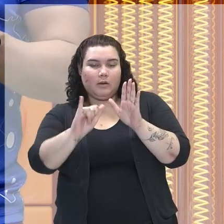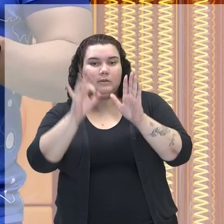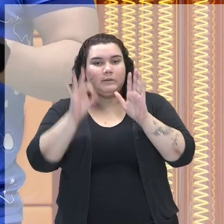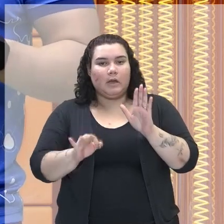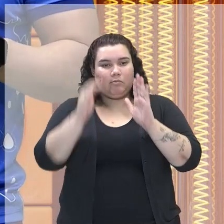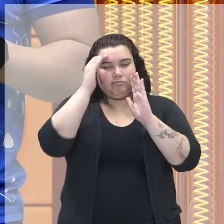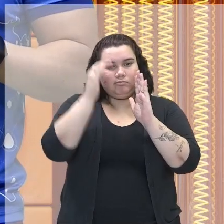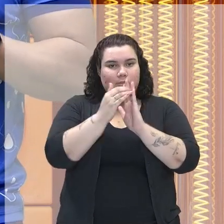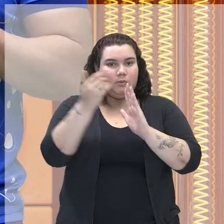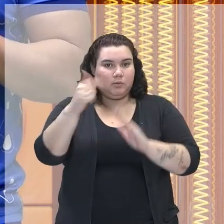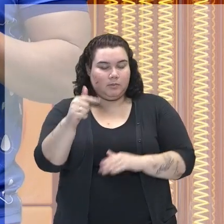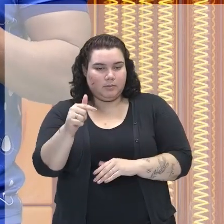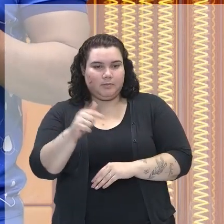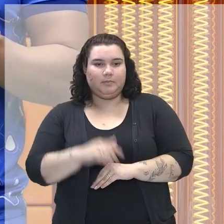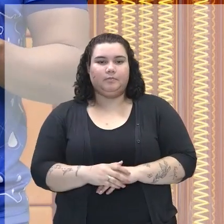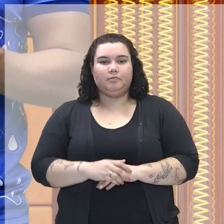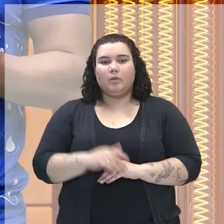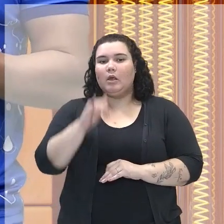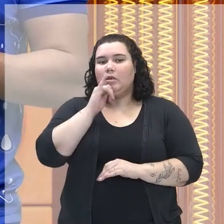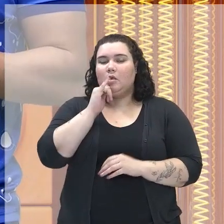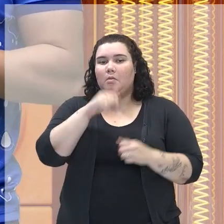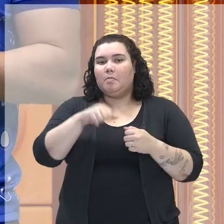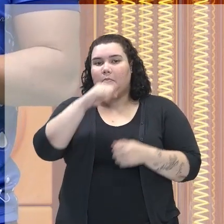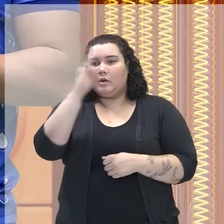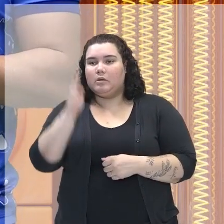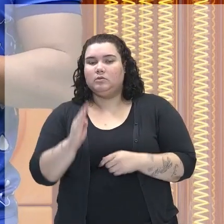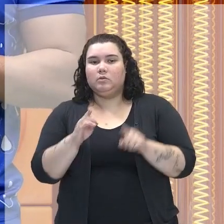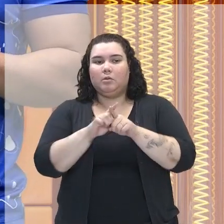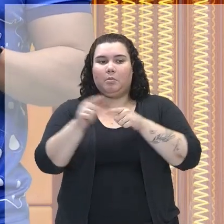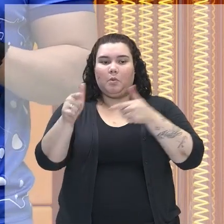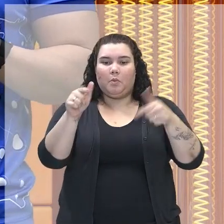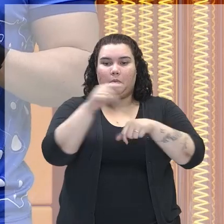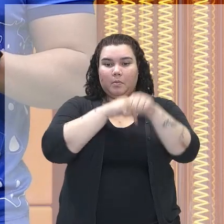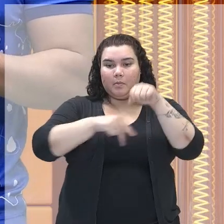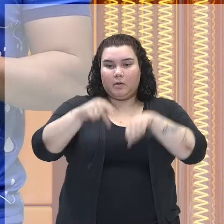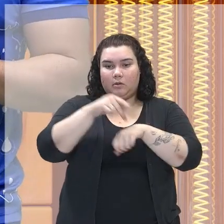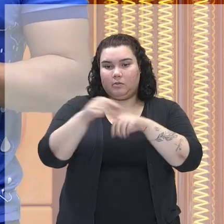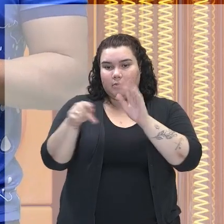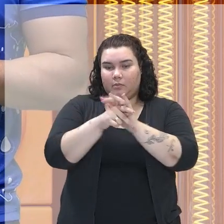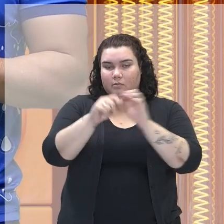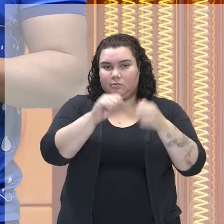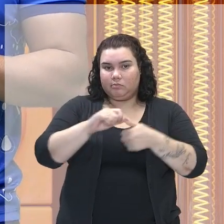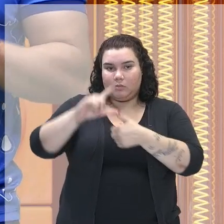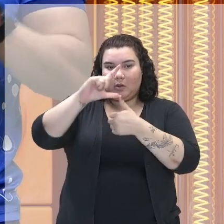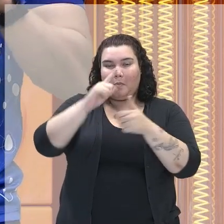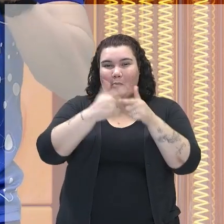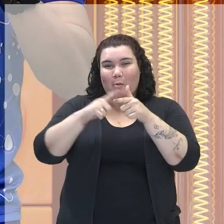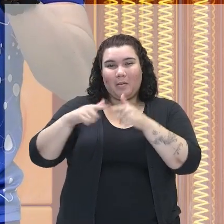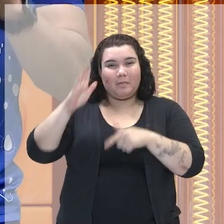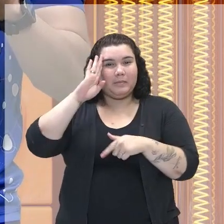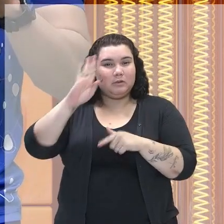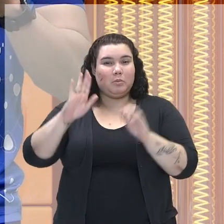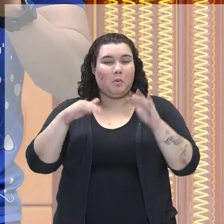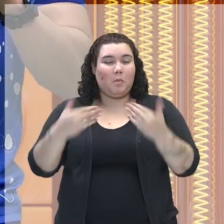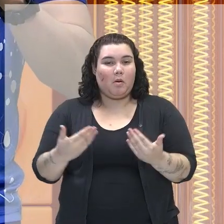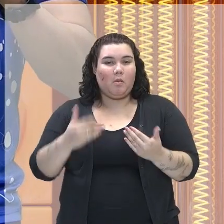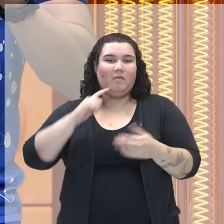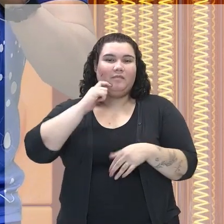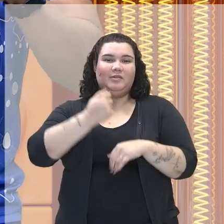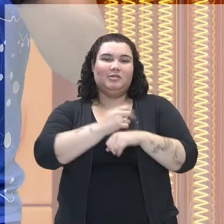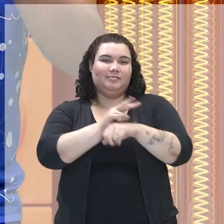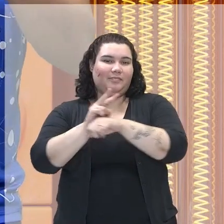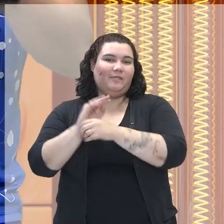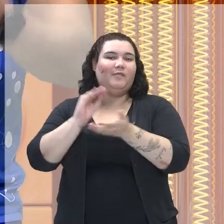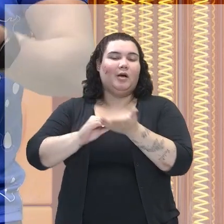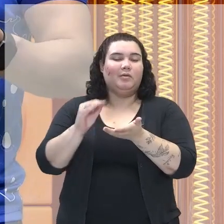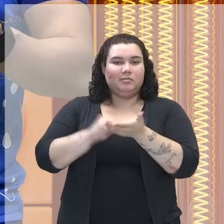e de outros países na América Latina, o grande problema mesmo é a fiscalização. Então não adianta ter leis ali que